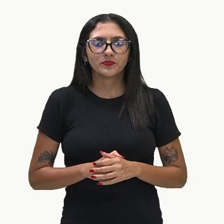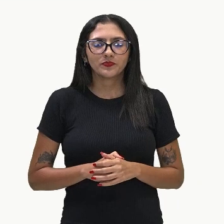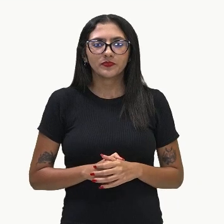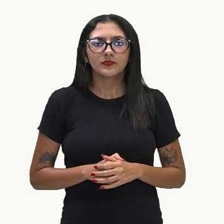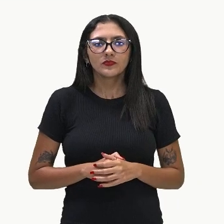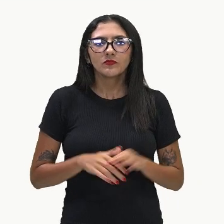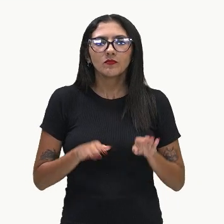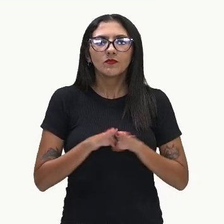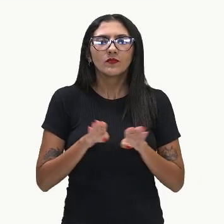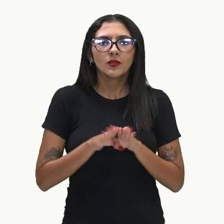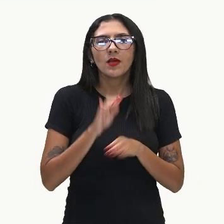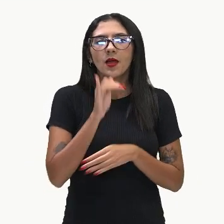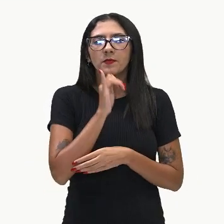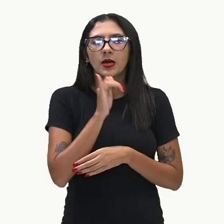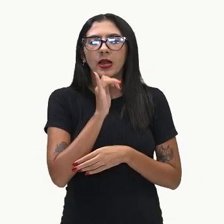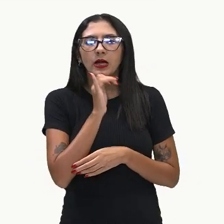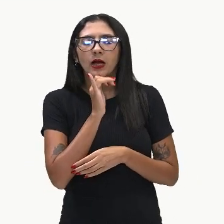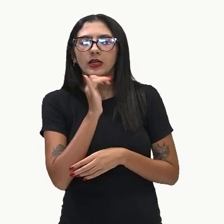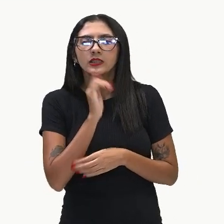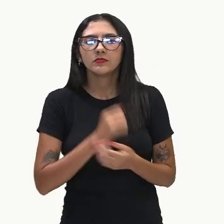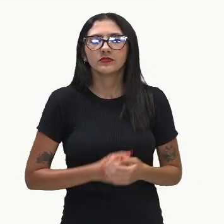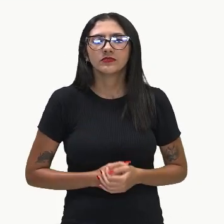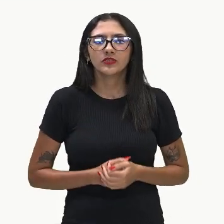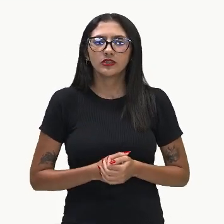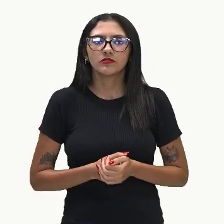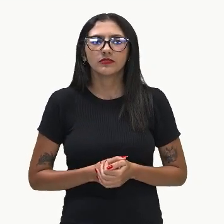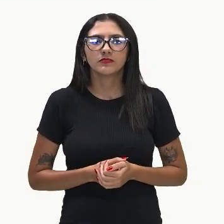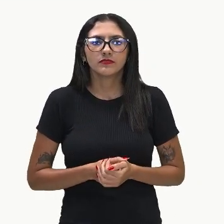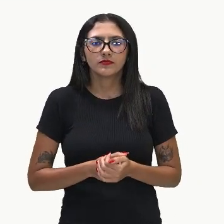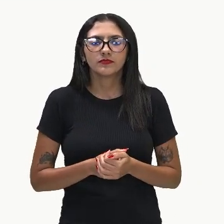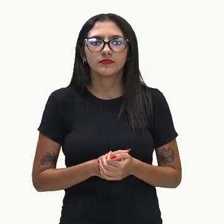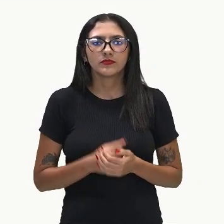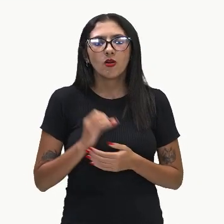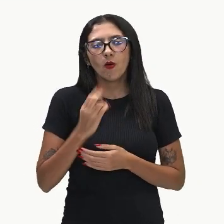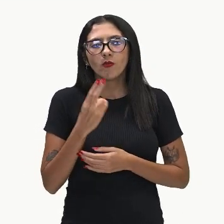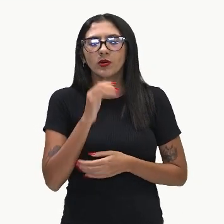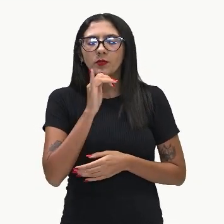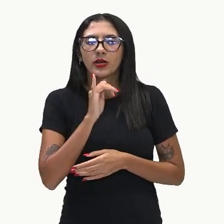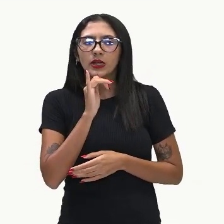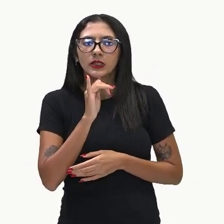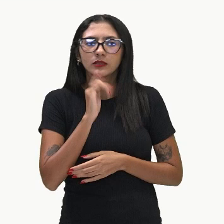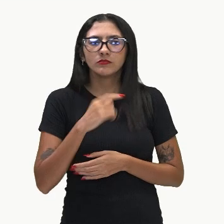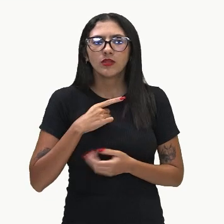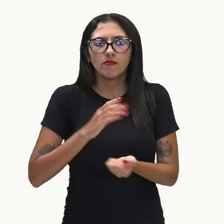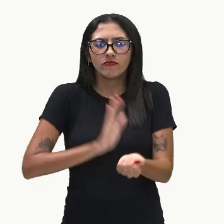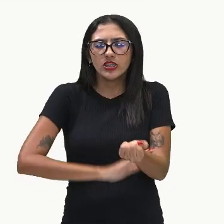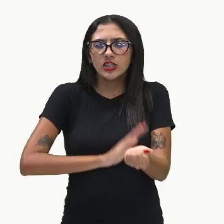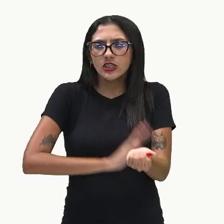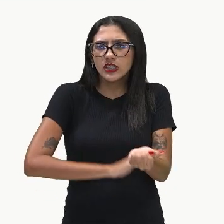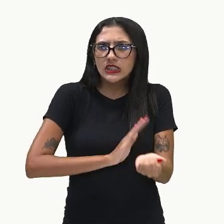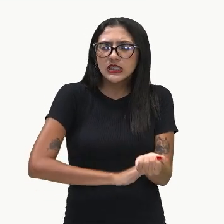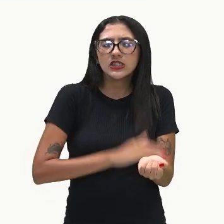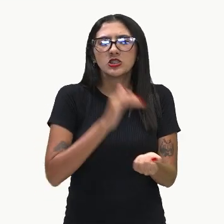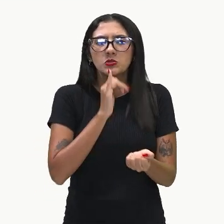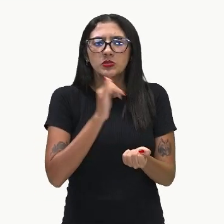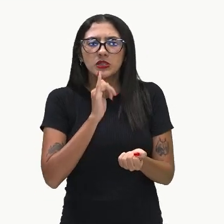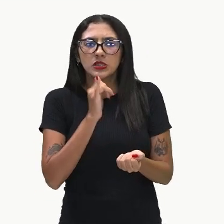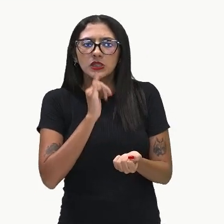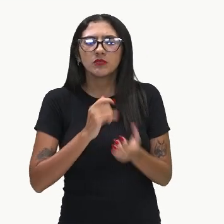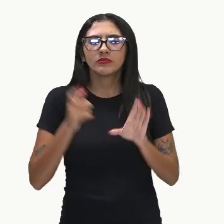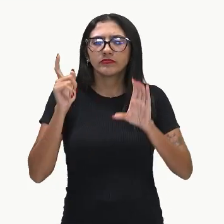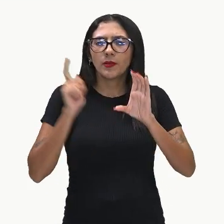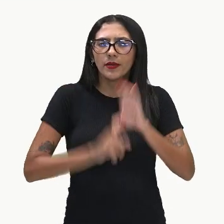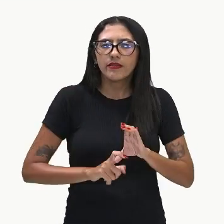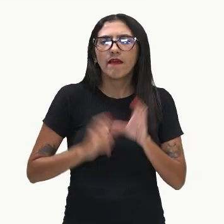Dependência física e psicológica. Você quando começa a fazer ciclos com hormônio, né? Algum tipo dessas